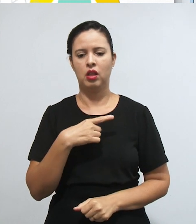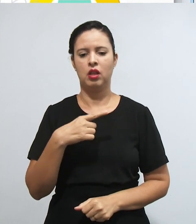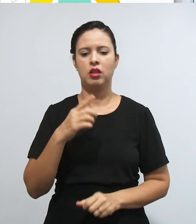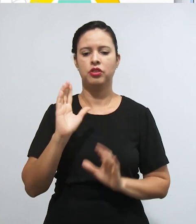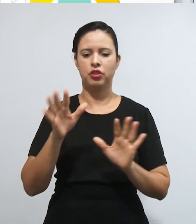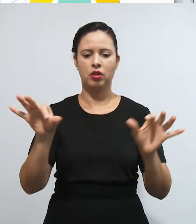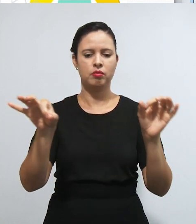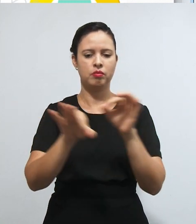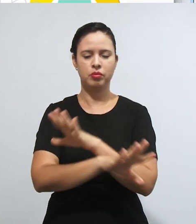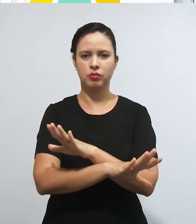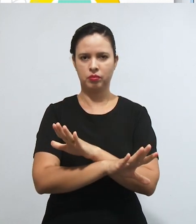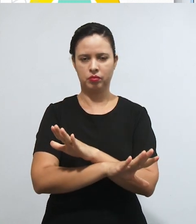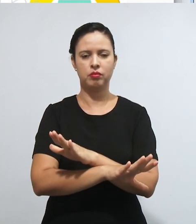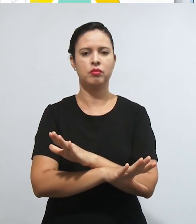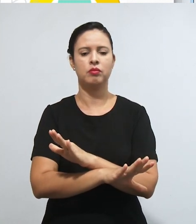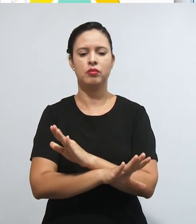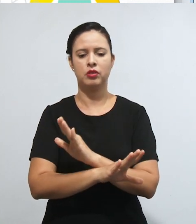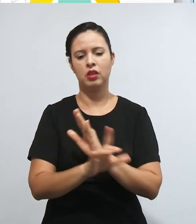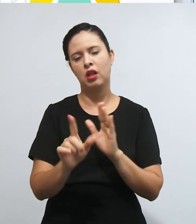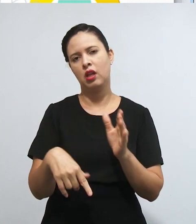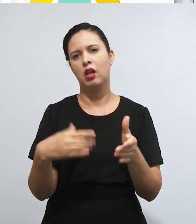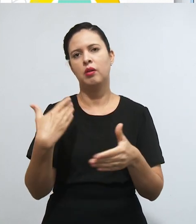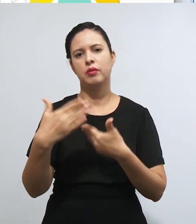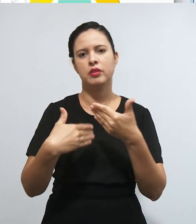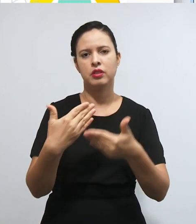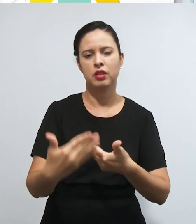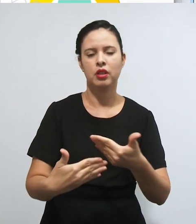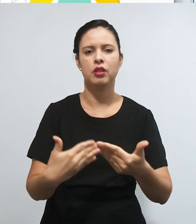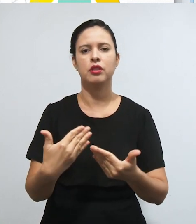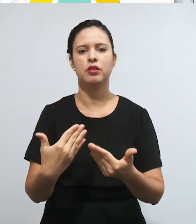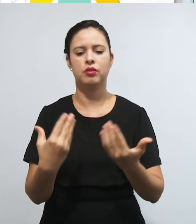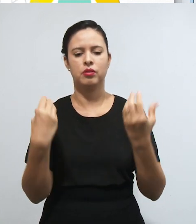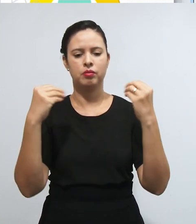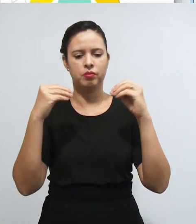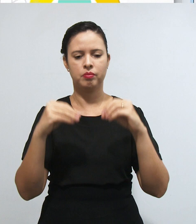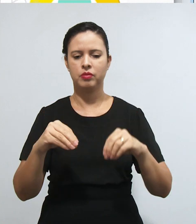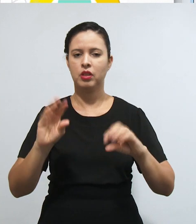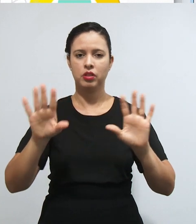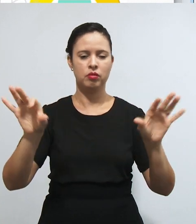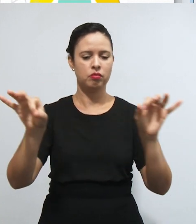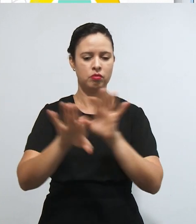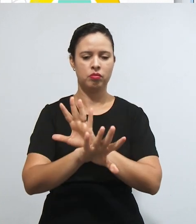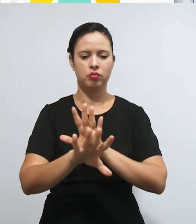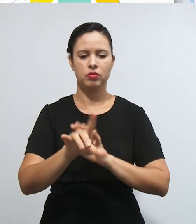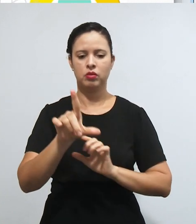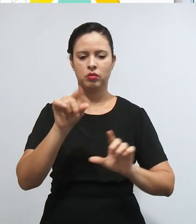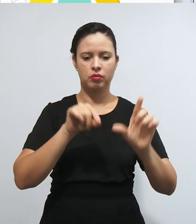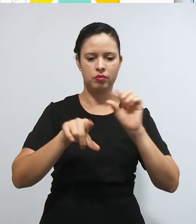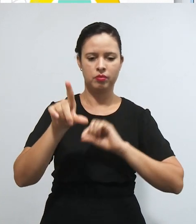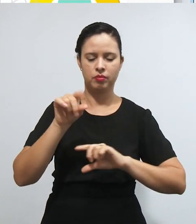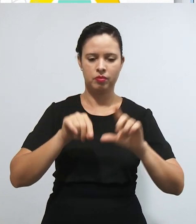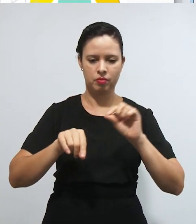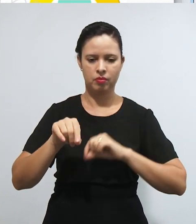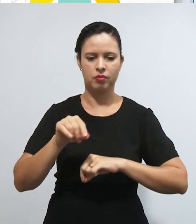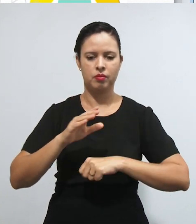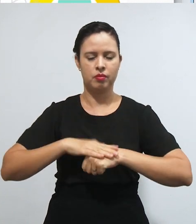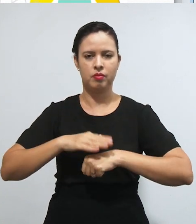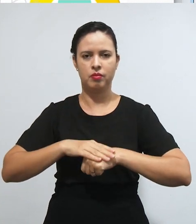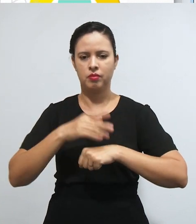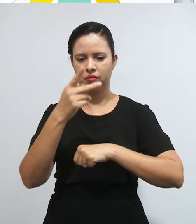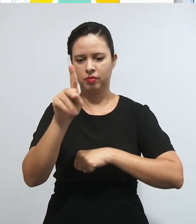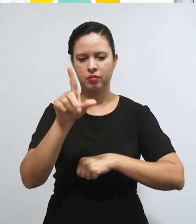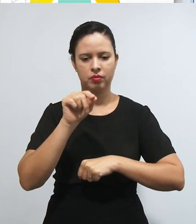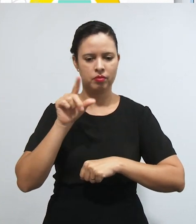já pré-formatada de processos, né? Então esse aqui auxilia bastante, né? Hierarquia, por algum motivo eu tenho